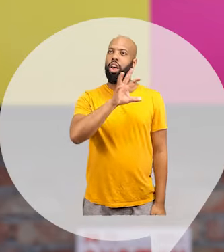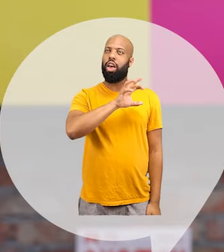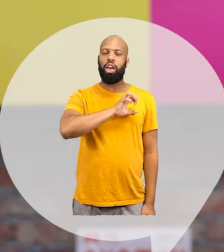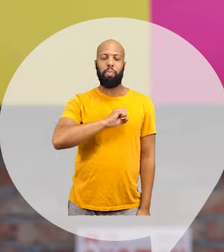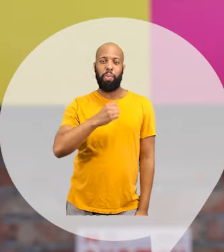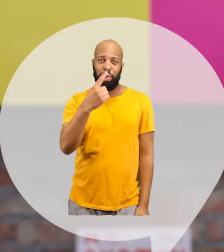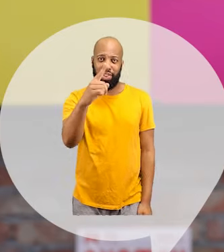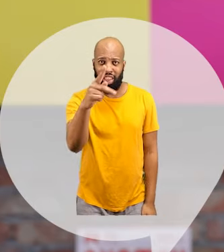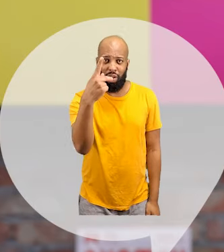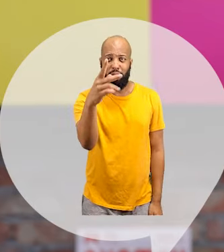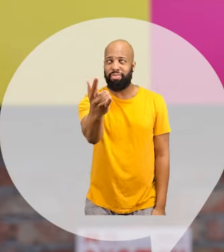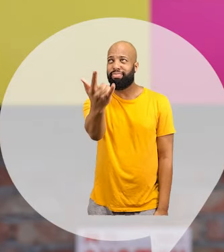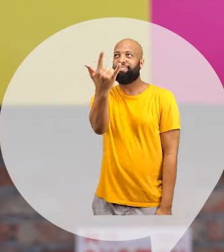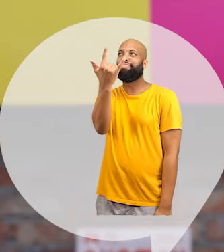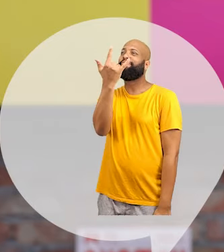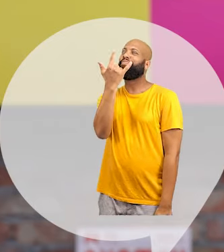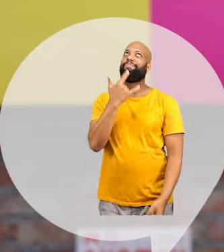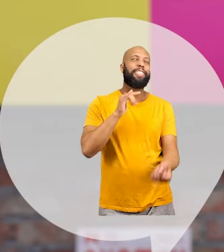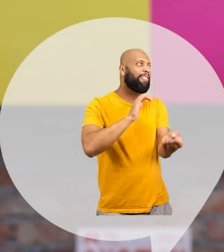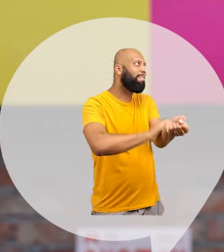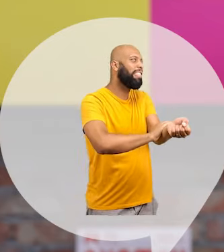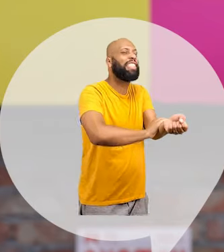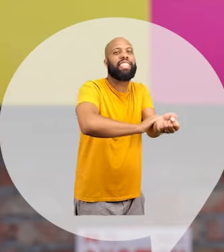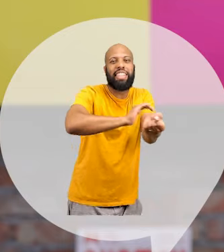o seu amor viciar